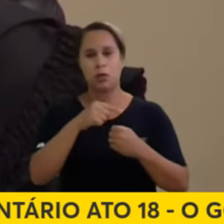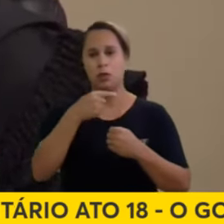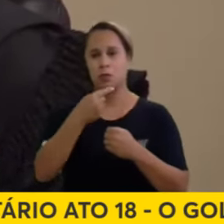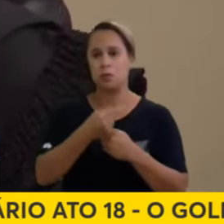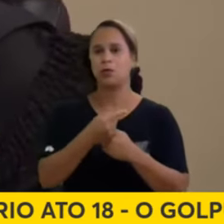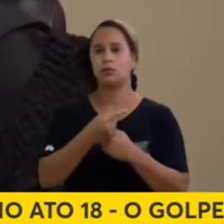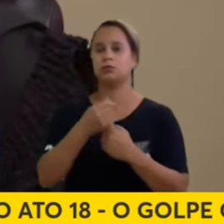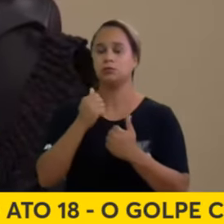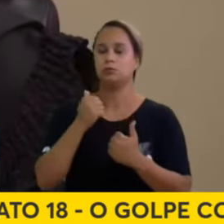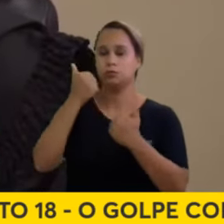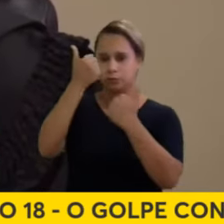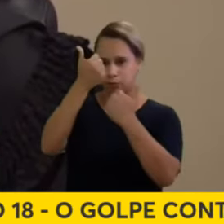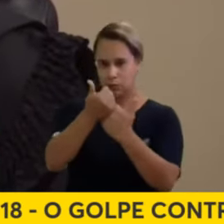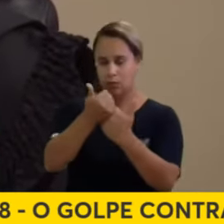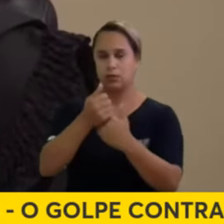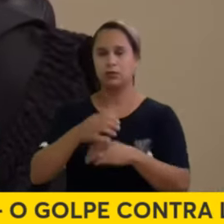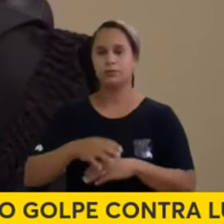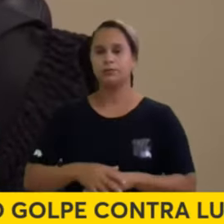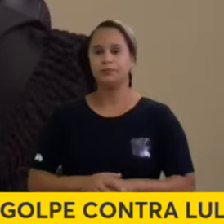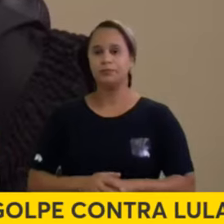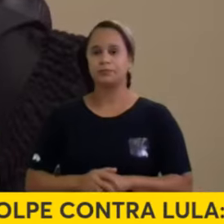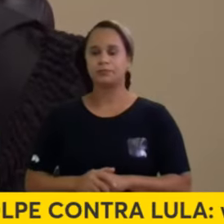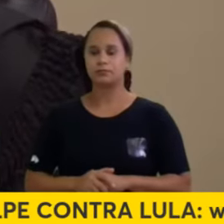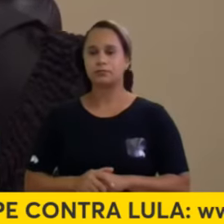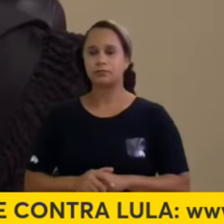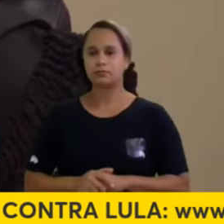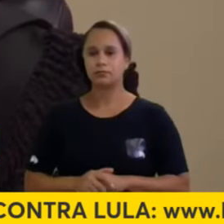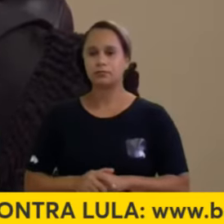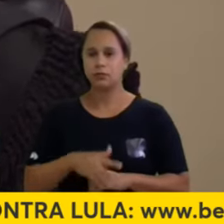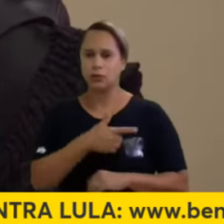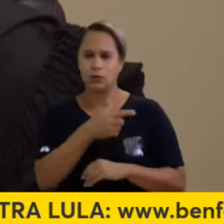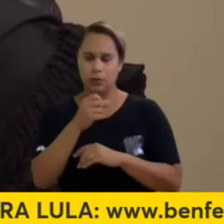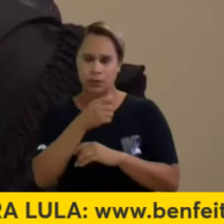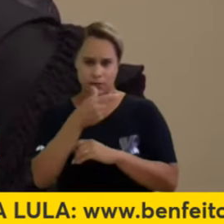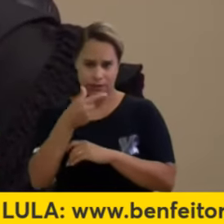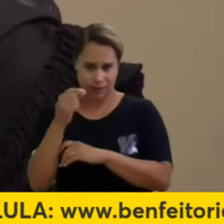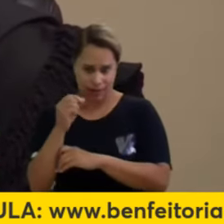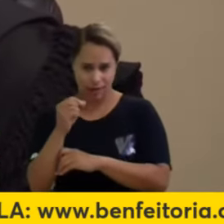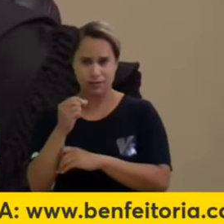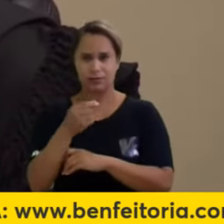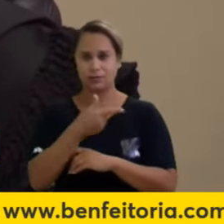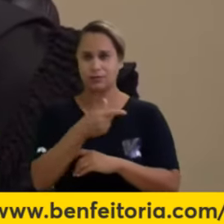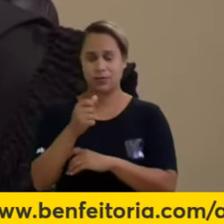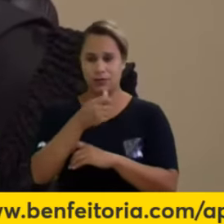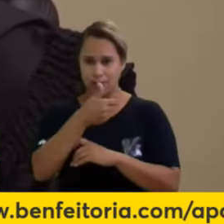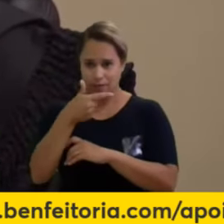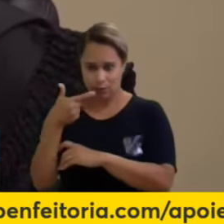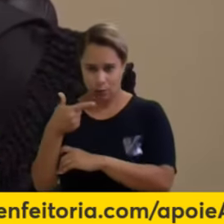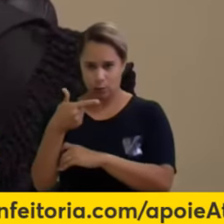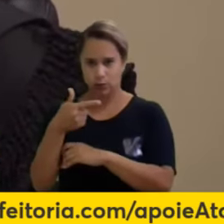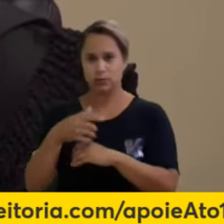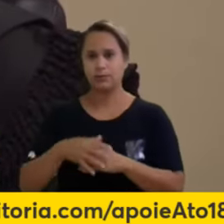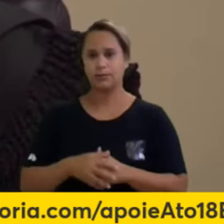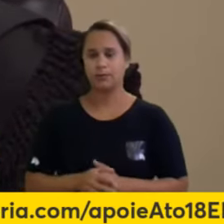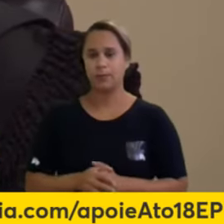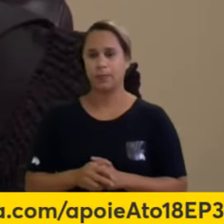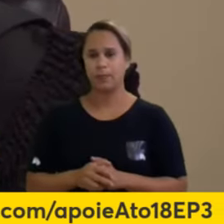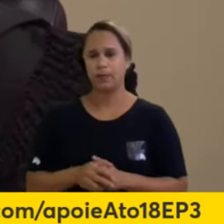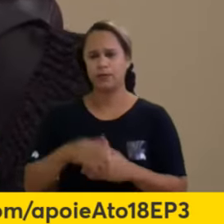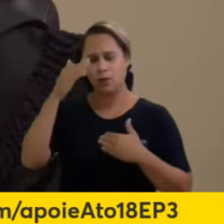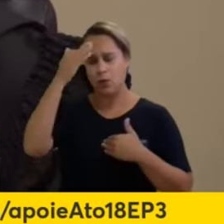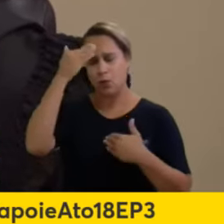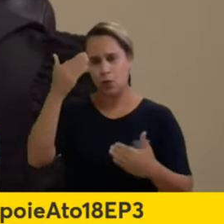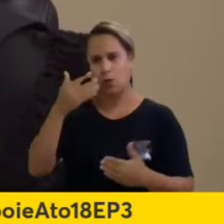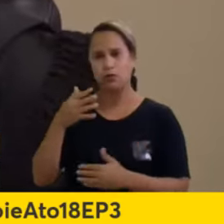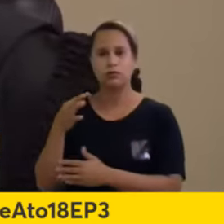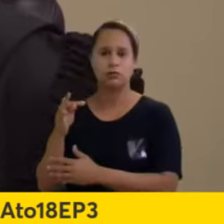eleições 2010 2012 É sempre um prazer trabalhar aqui esperando ter a honra do Tribunal de Justiça do Paraná me indicar